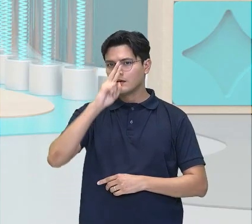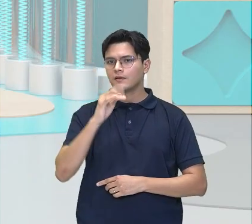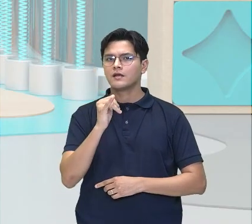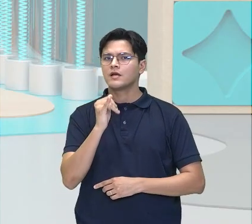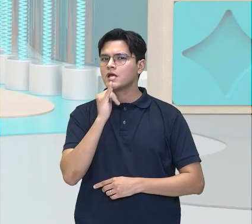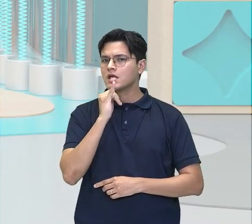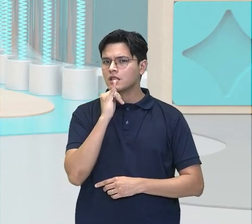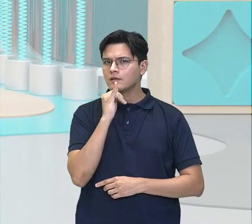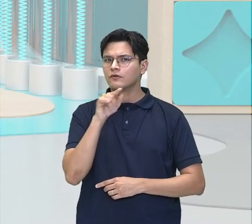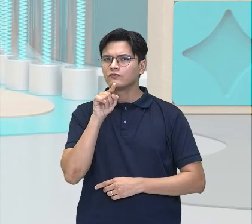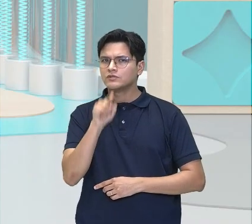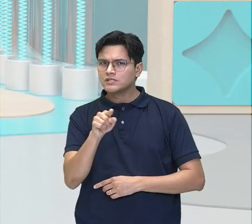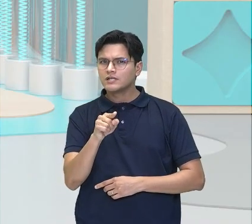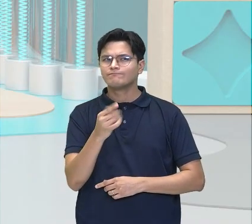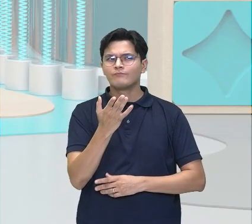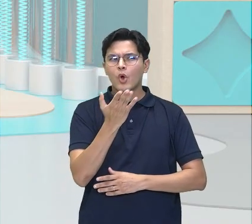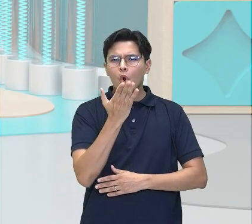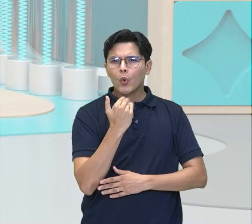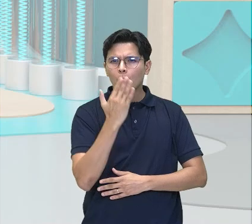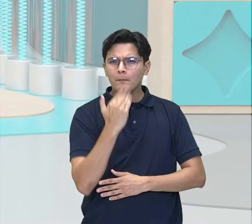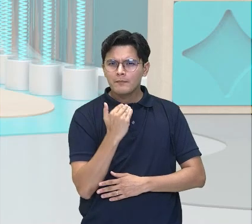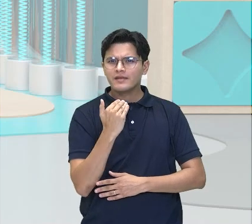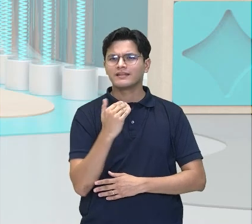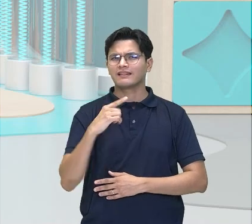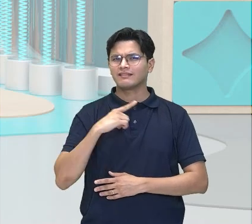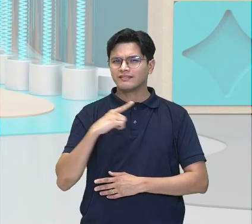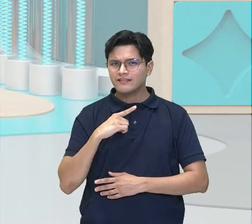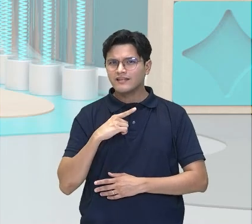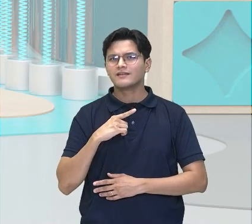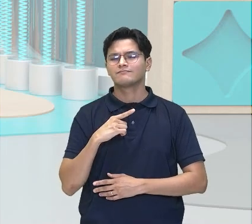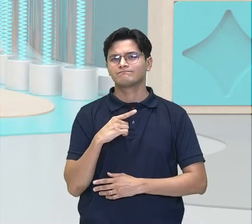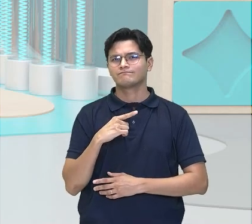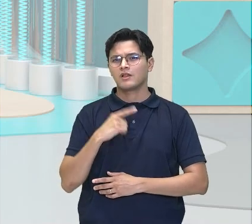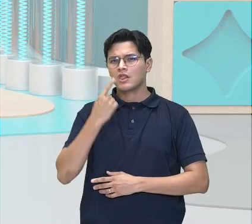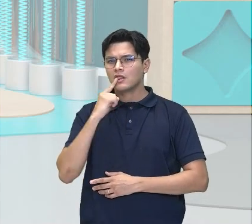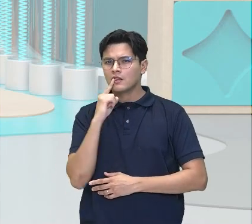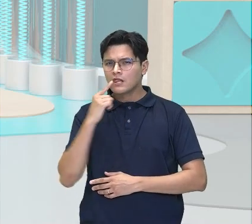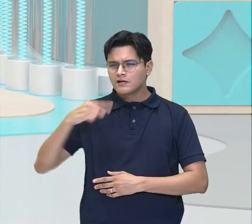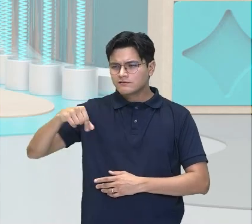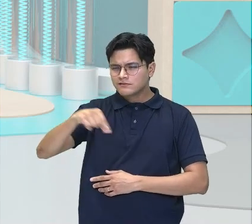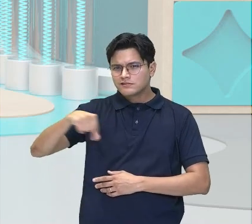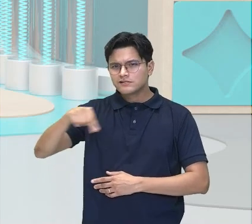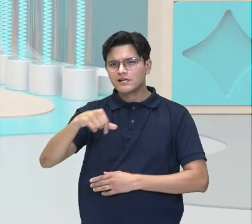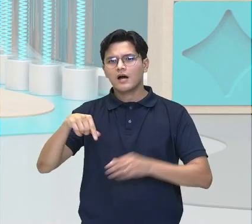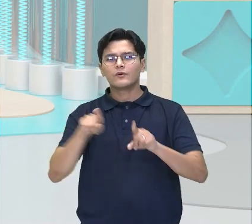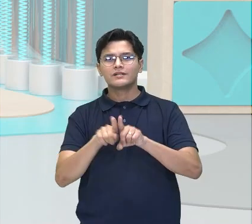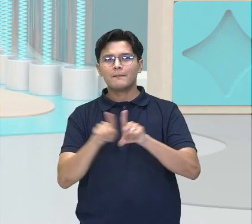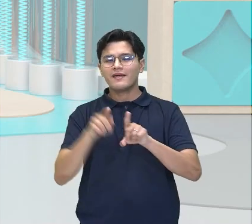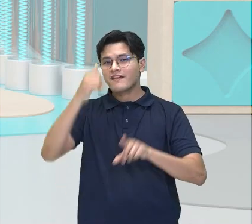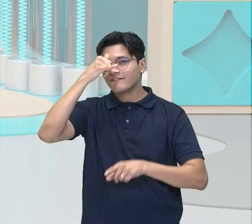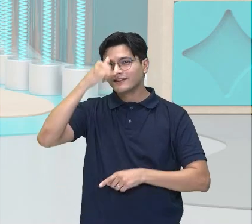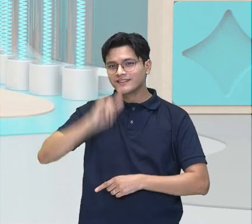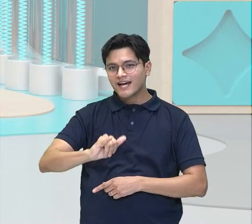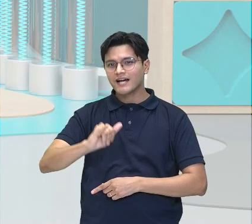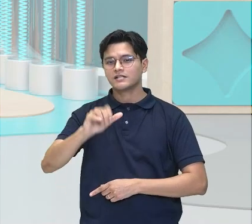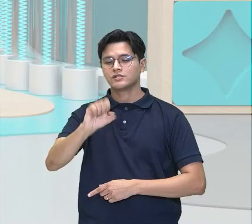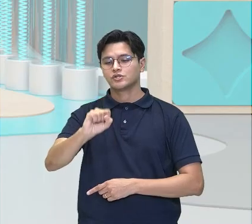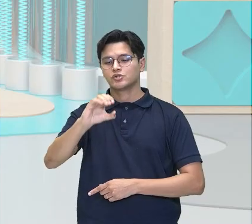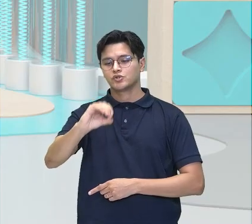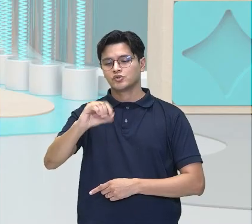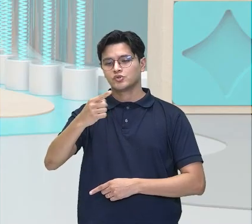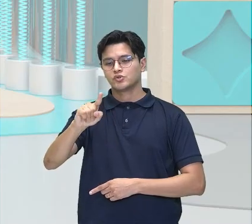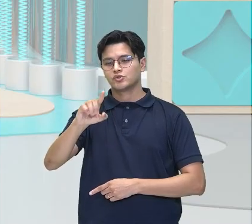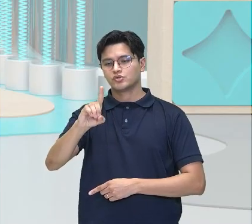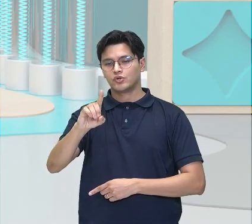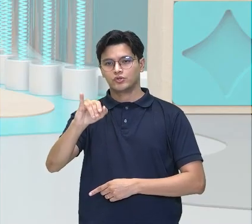muito salgada e preciso evitar o consumo de sódio, o sódio industrializado, que é aquele que a